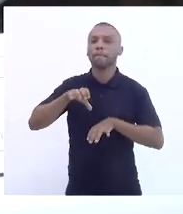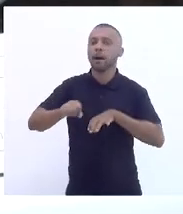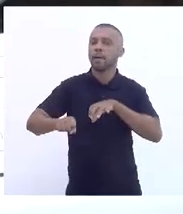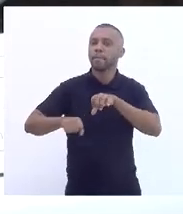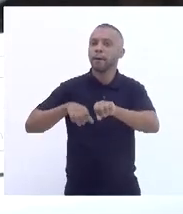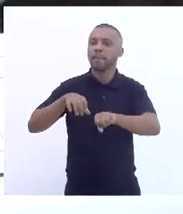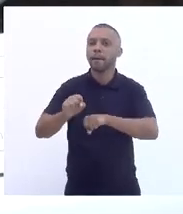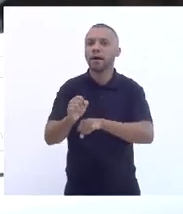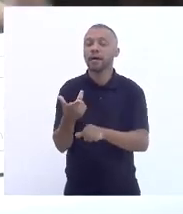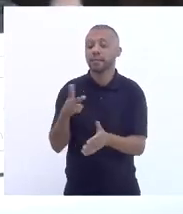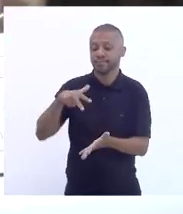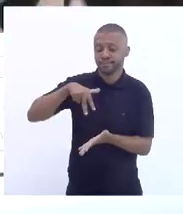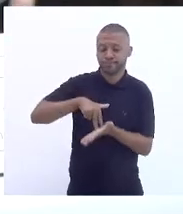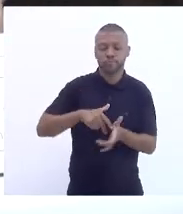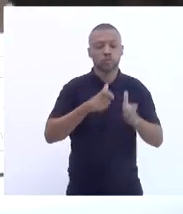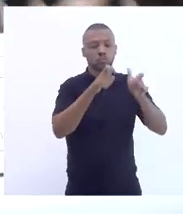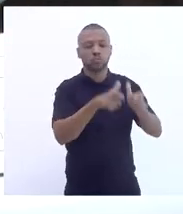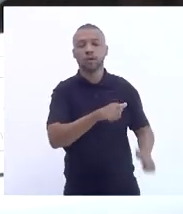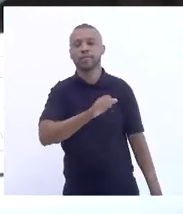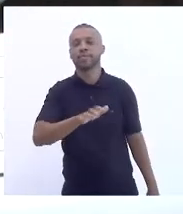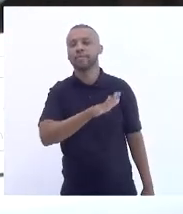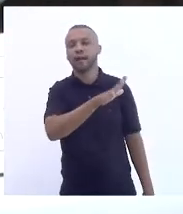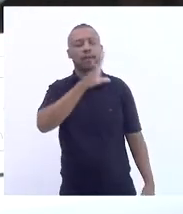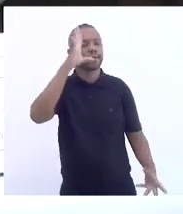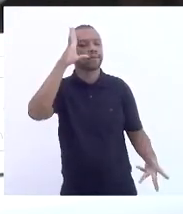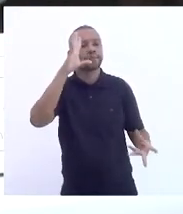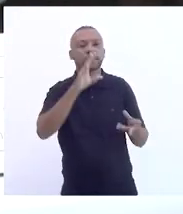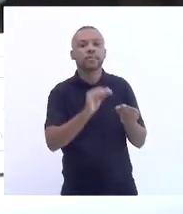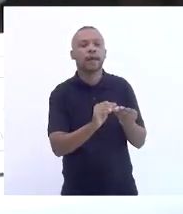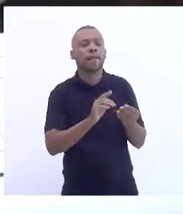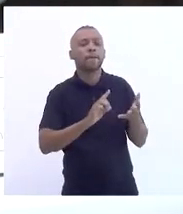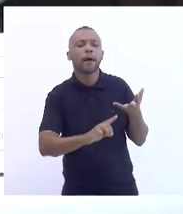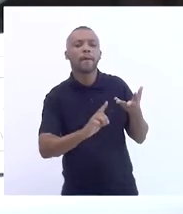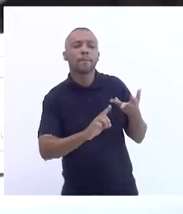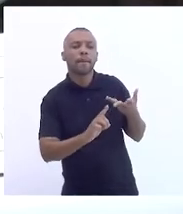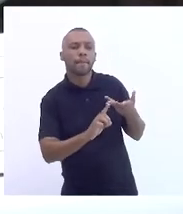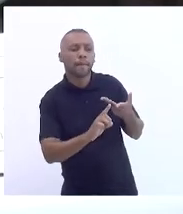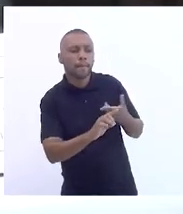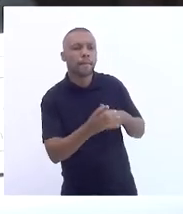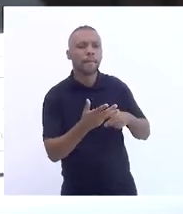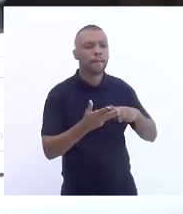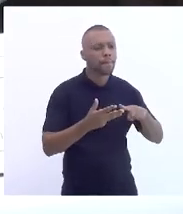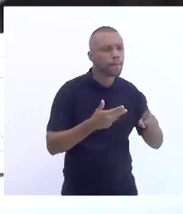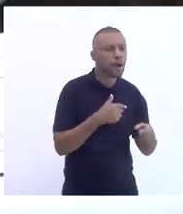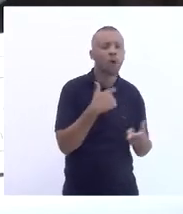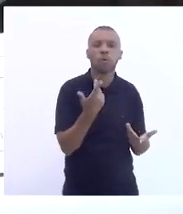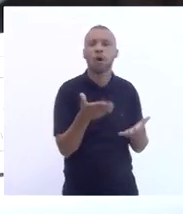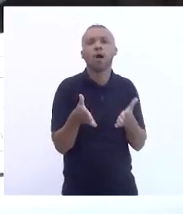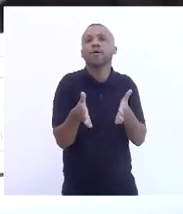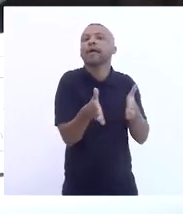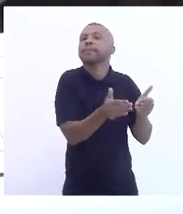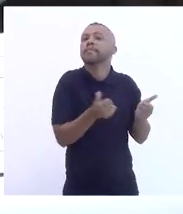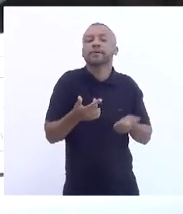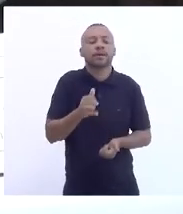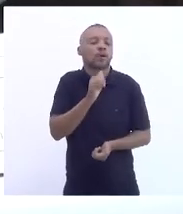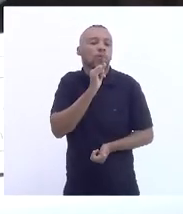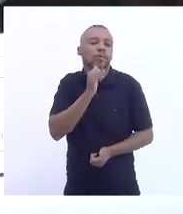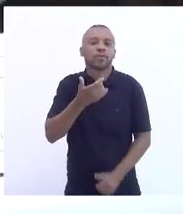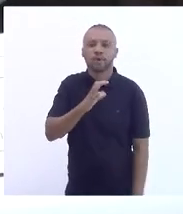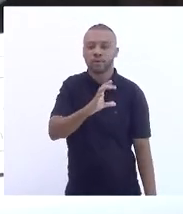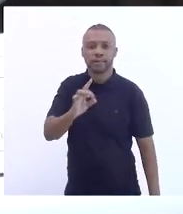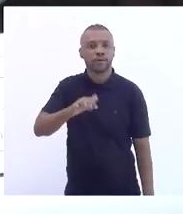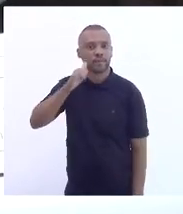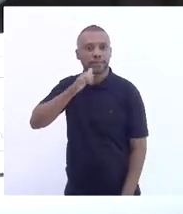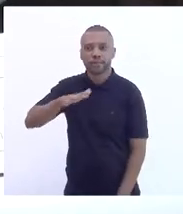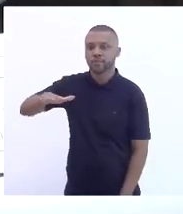território para dialogar e entender Quais são as demandas a localidade entender Por exemplo agora a coordenação da